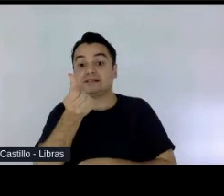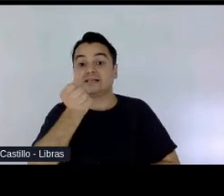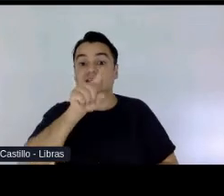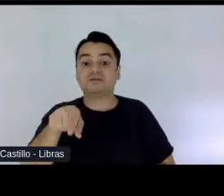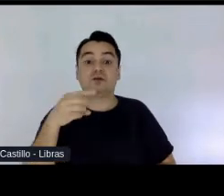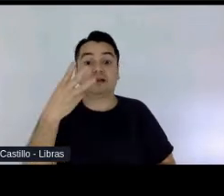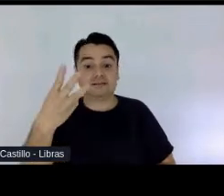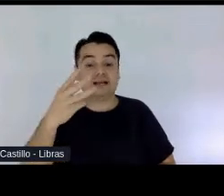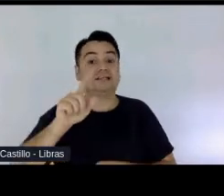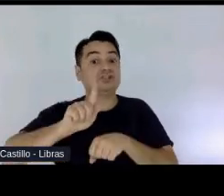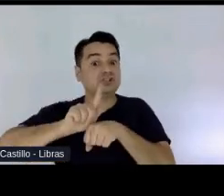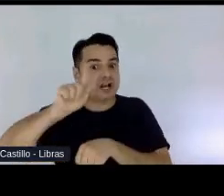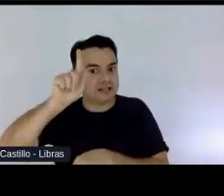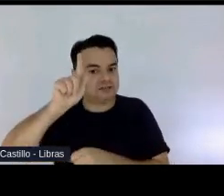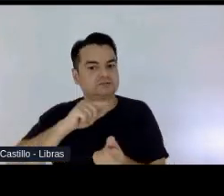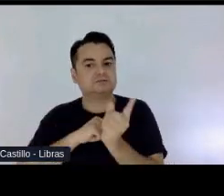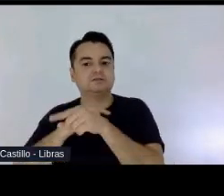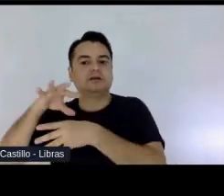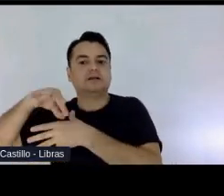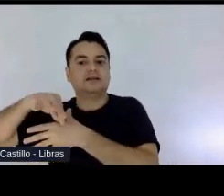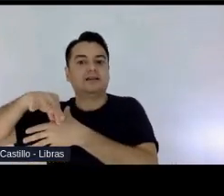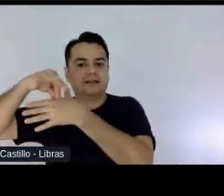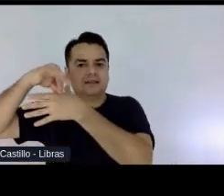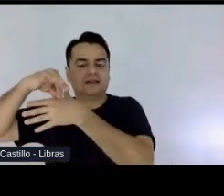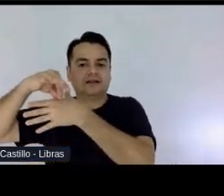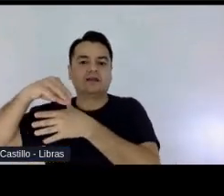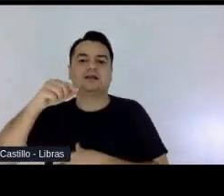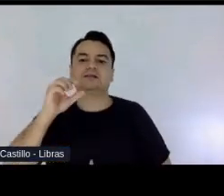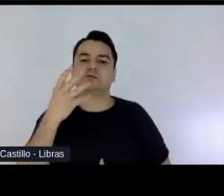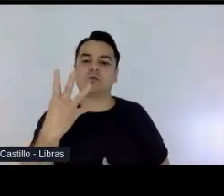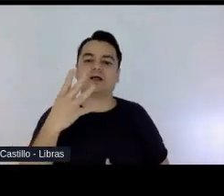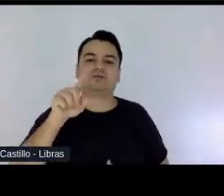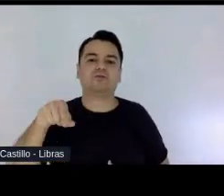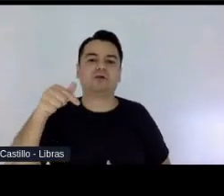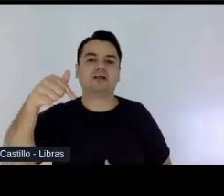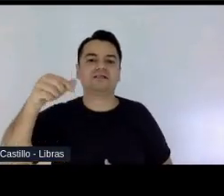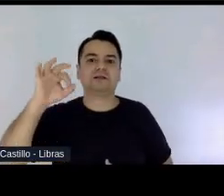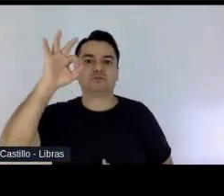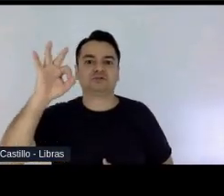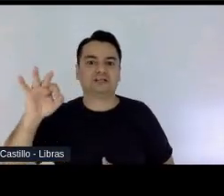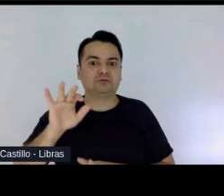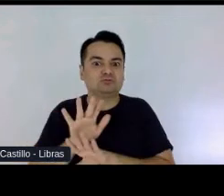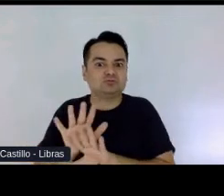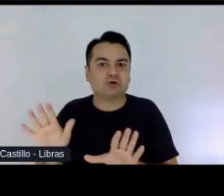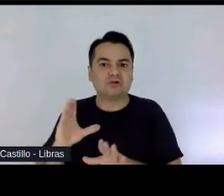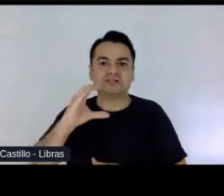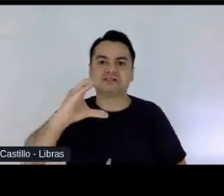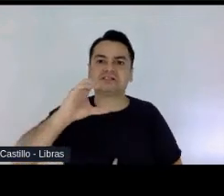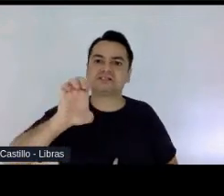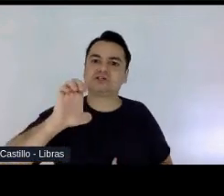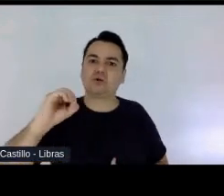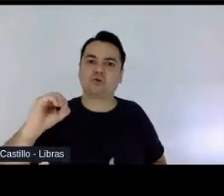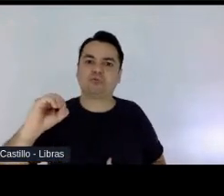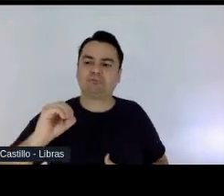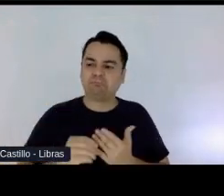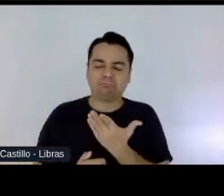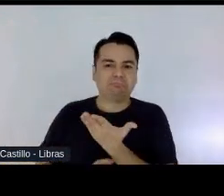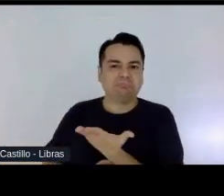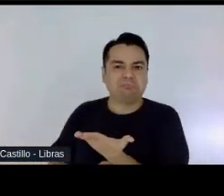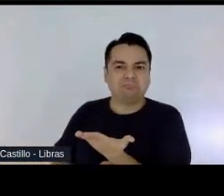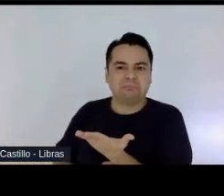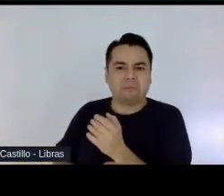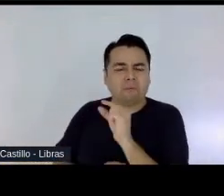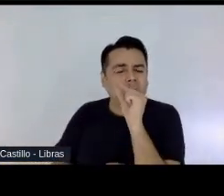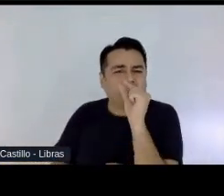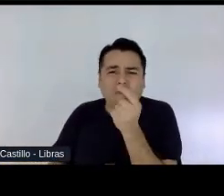6,3% gerente e 4,7% executivo. Então, a gente vê aqui que o ambiente realmente começa a piorar,